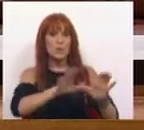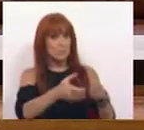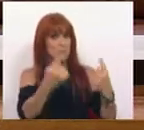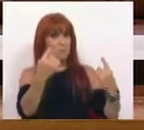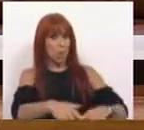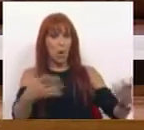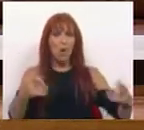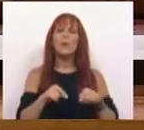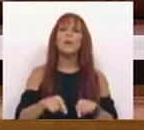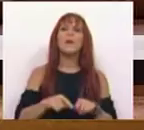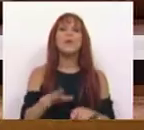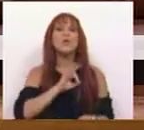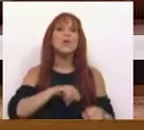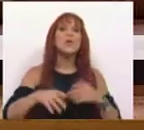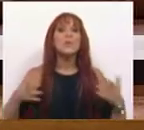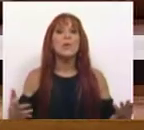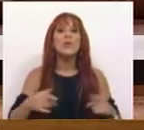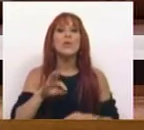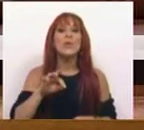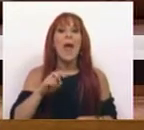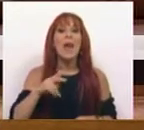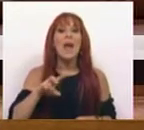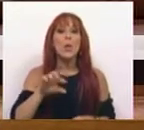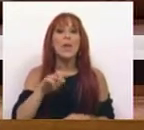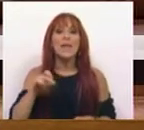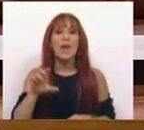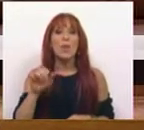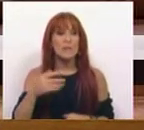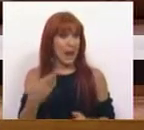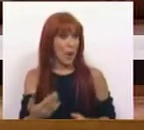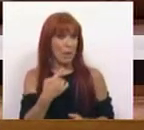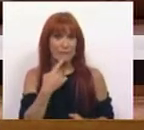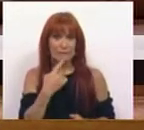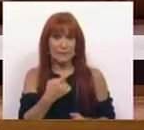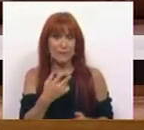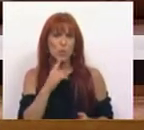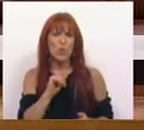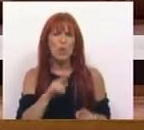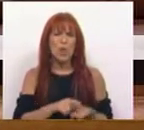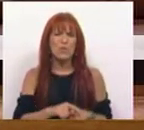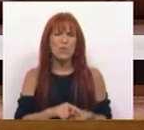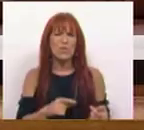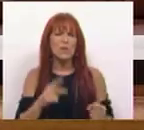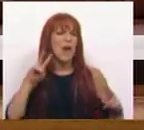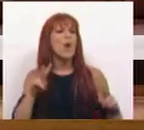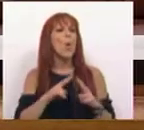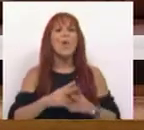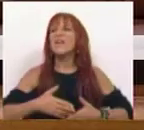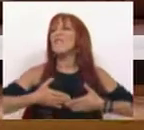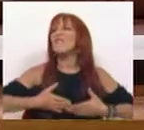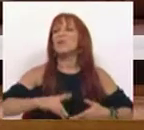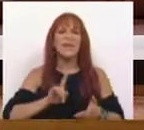contratação coletiva. Isto é que o Sr. Deputado Filipe Anacoreta Correia acabou agora por designar por encontro de vontades, que é